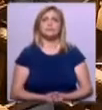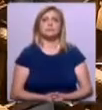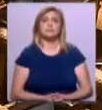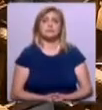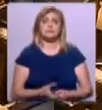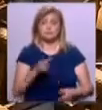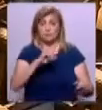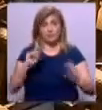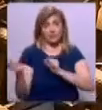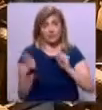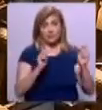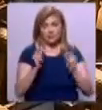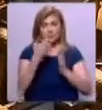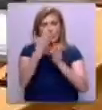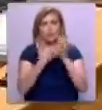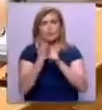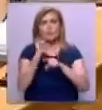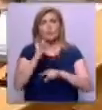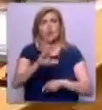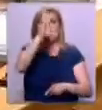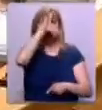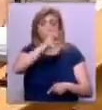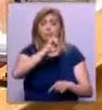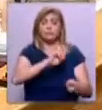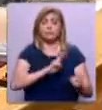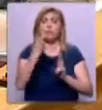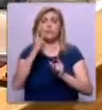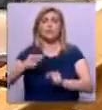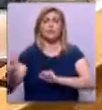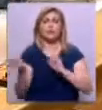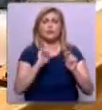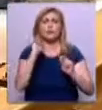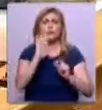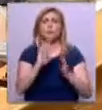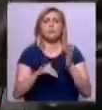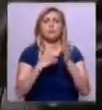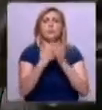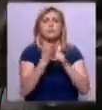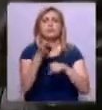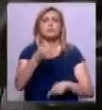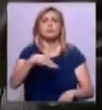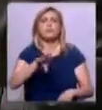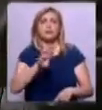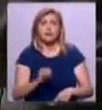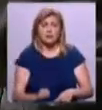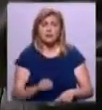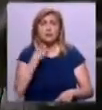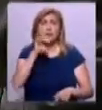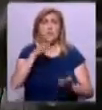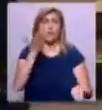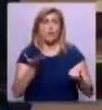De um debate sobre documentos do governo, passou-se para uma discussão sobre as propostas do PS e para